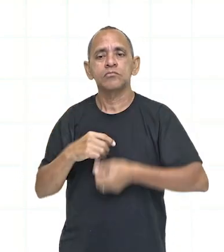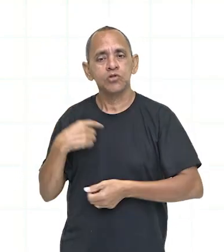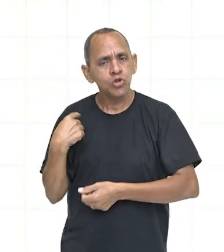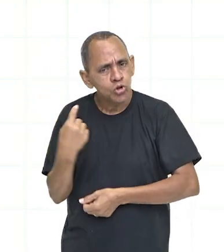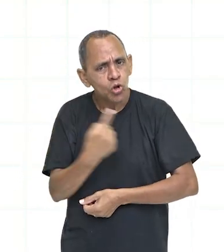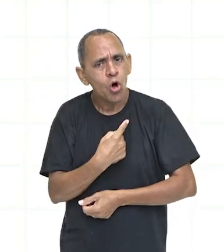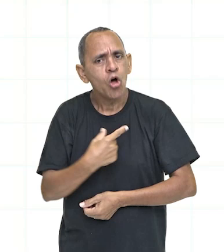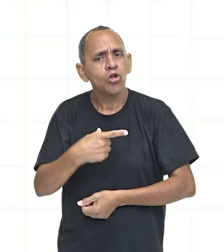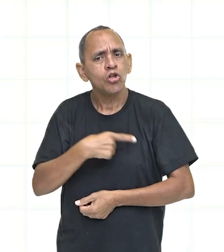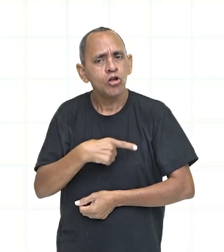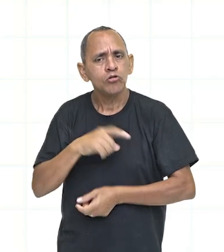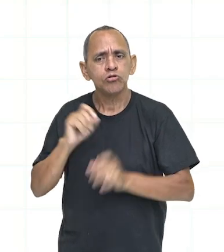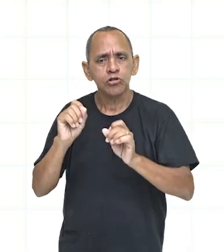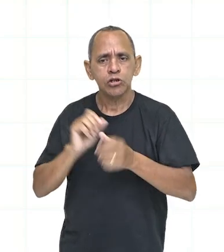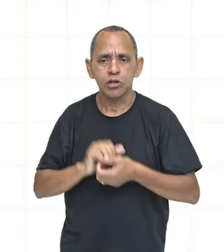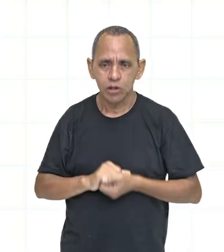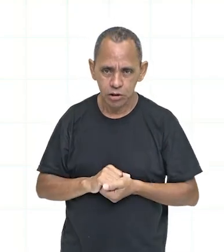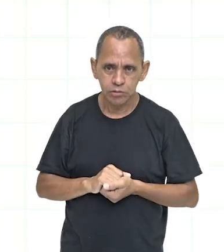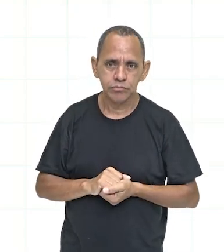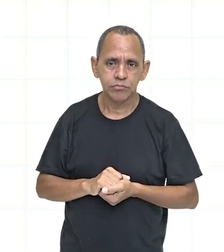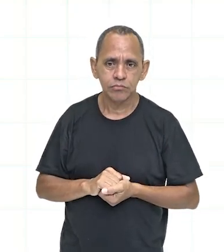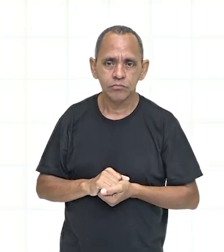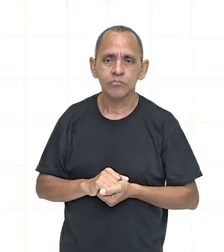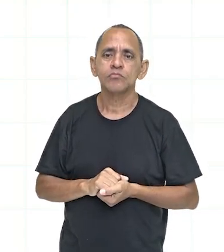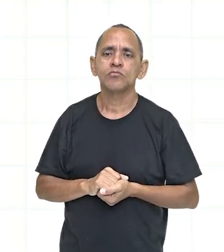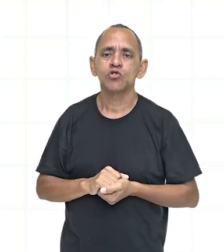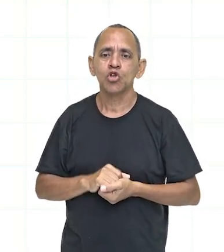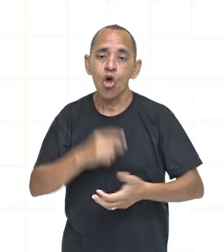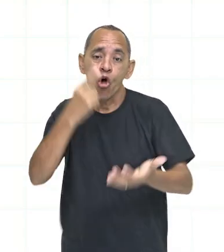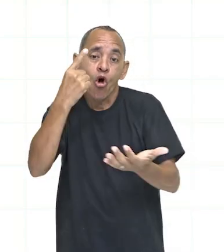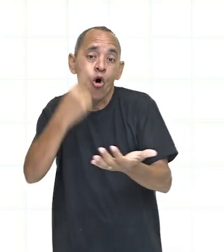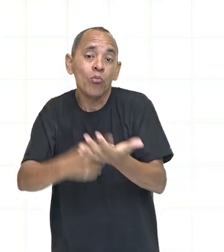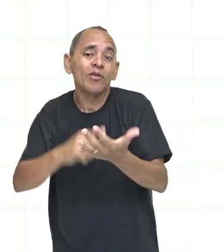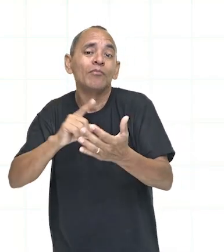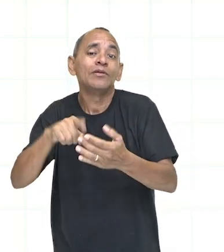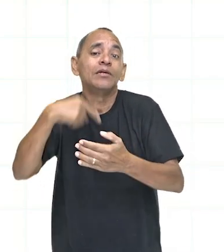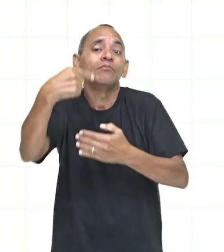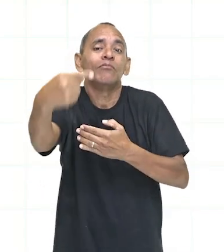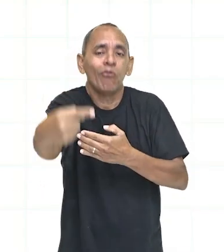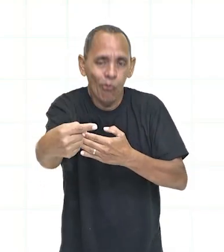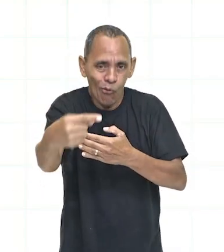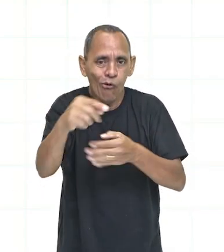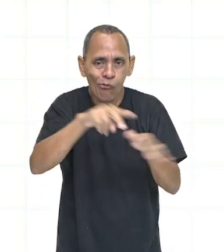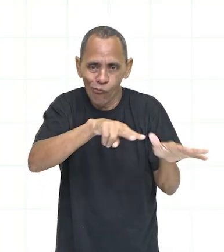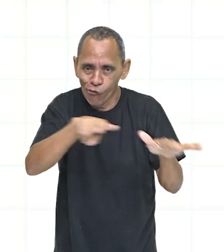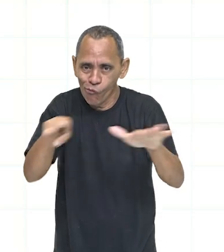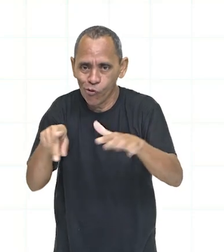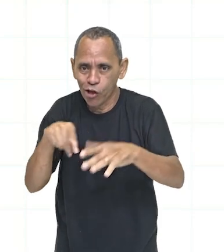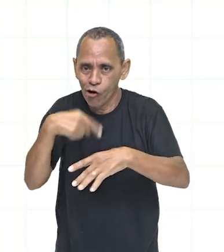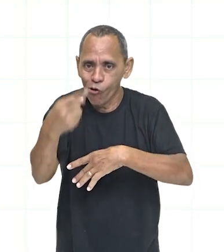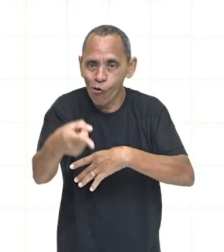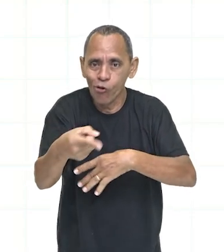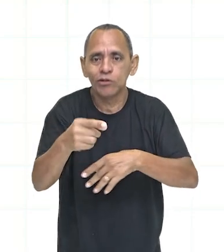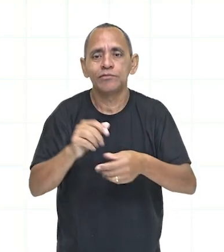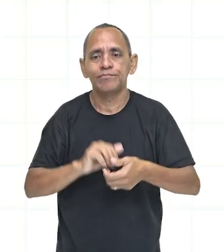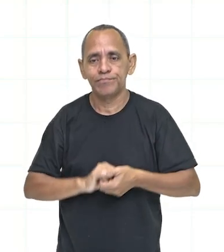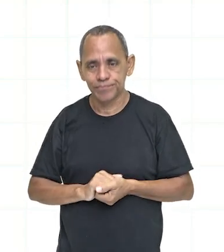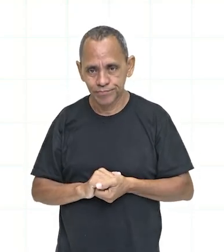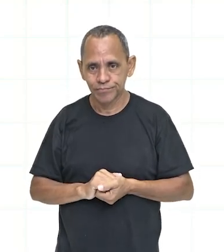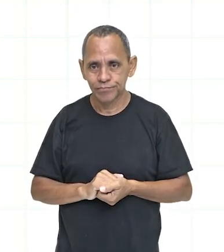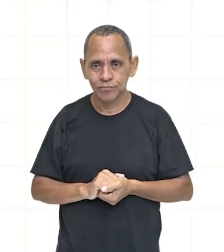que atrasar, né, postergar o nosso piquenique até o próximo final de semana. Então, aqui, ó, a